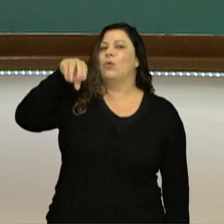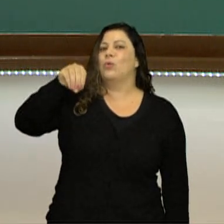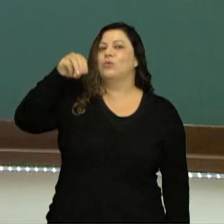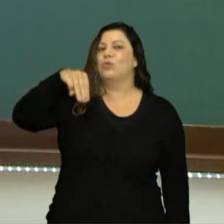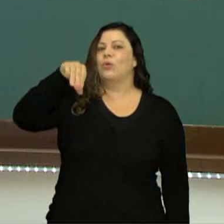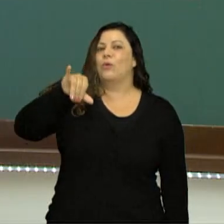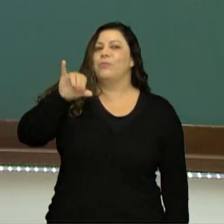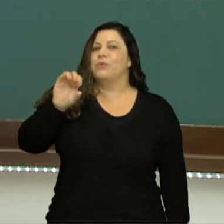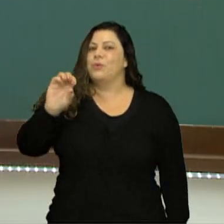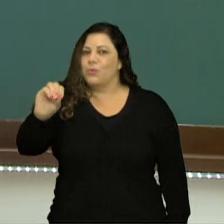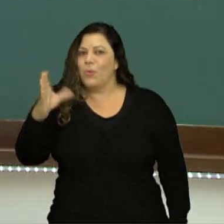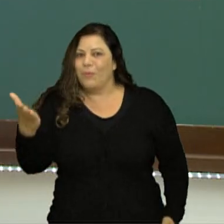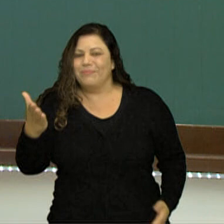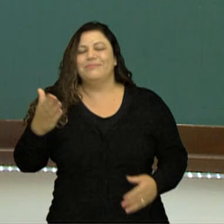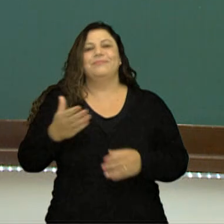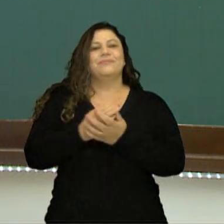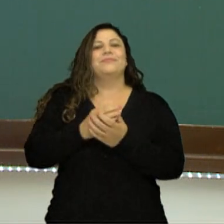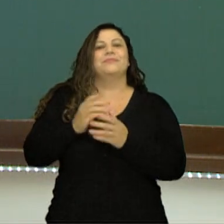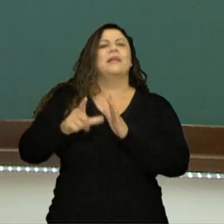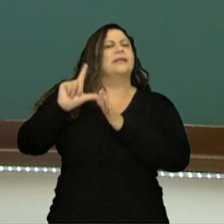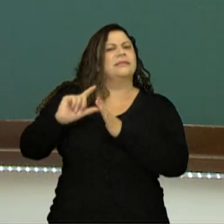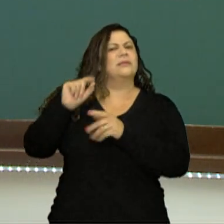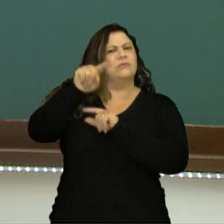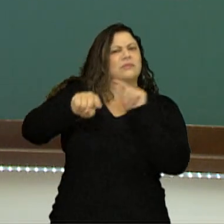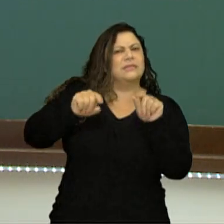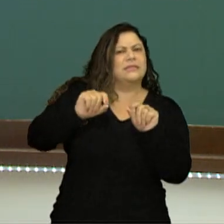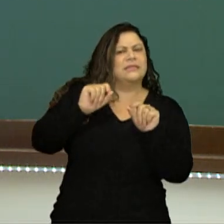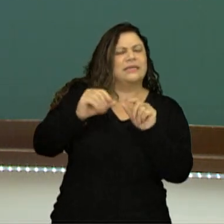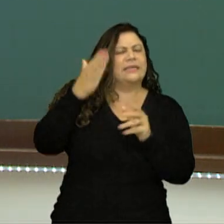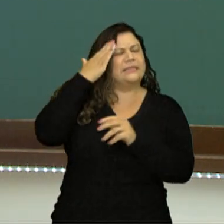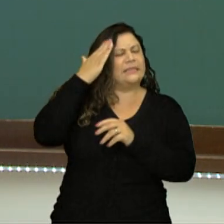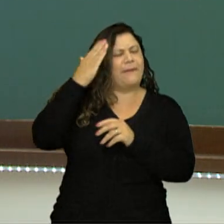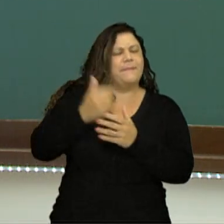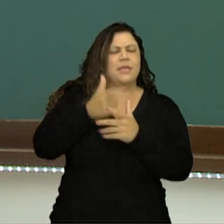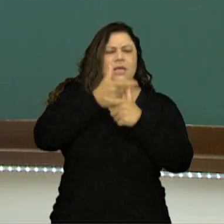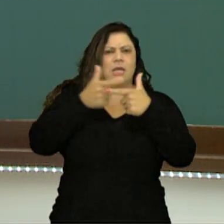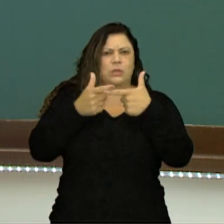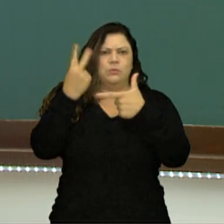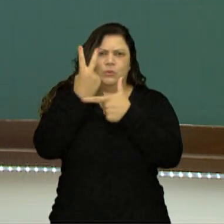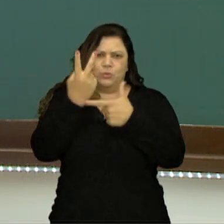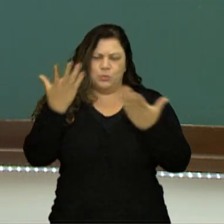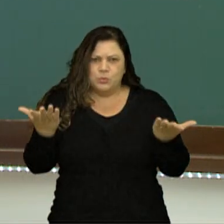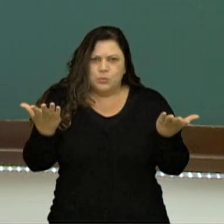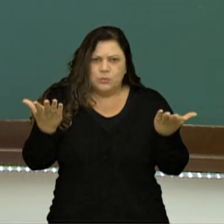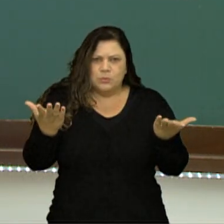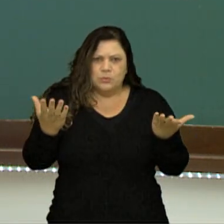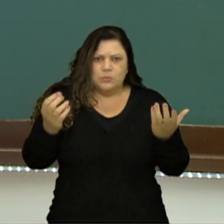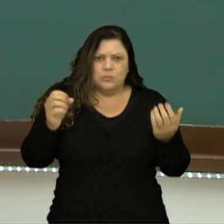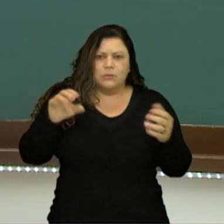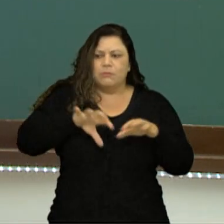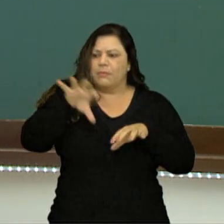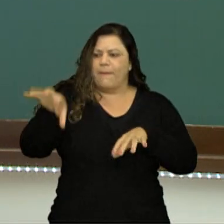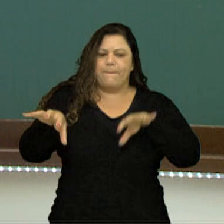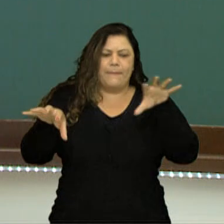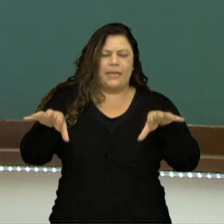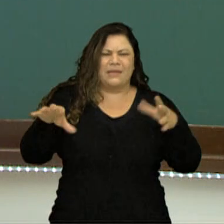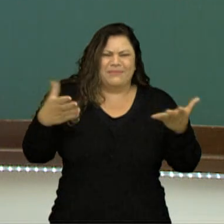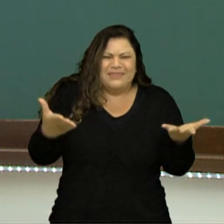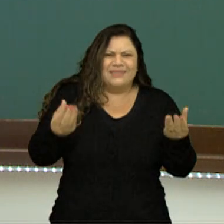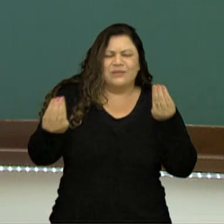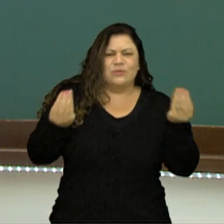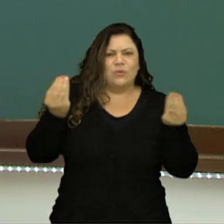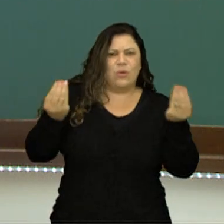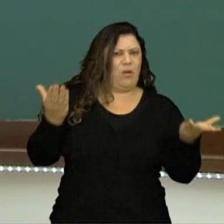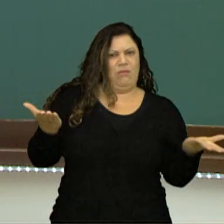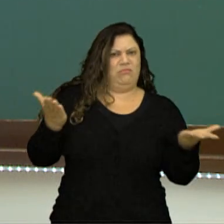Mas antes de mais nada, você sabia que o monômio ele é dividido em duas partes? Mas se o monômio for dividido em duas